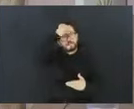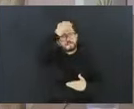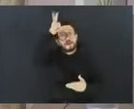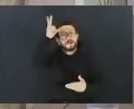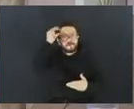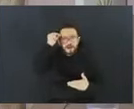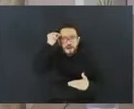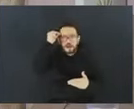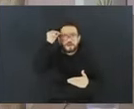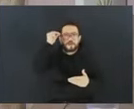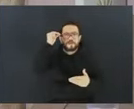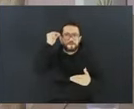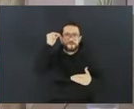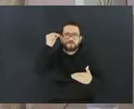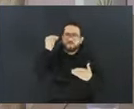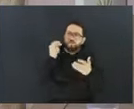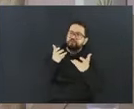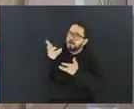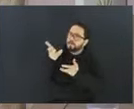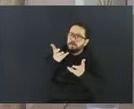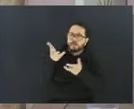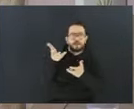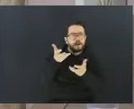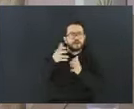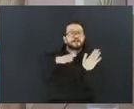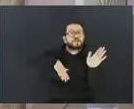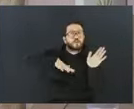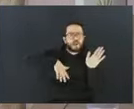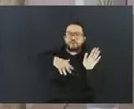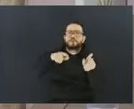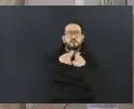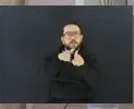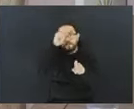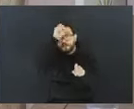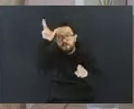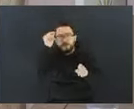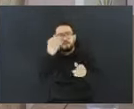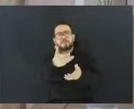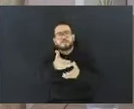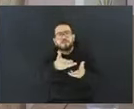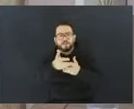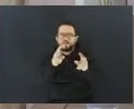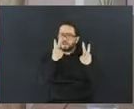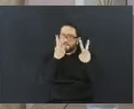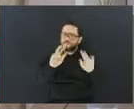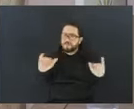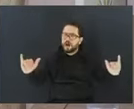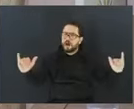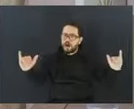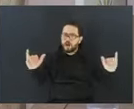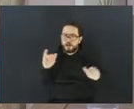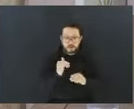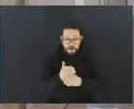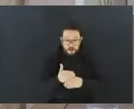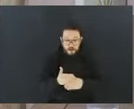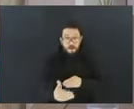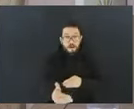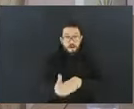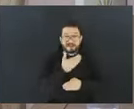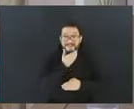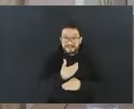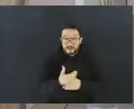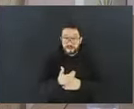trabalho de balanço. E já programando uma operação verão melhor ainda, nesse final do ano e início do ano que